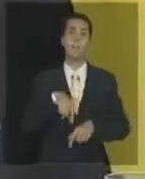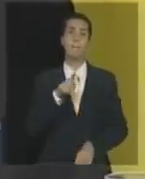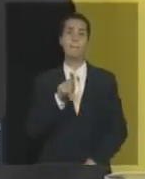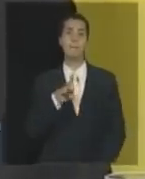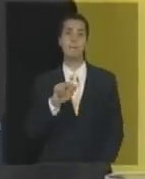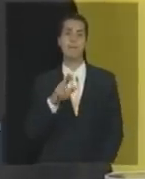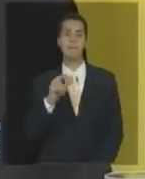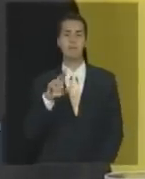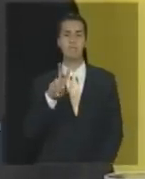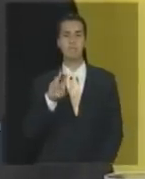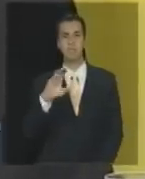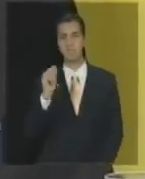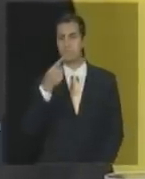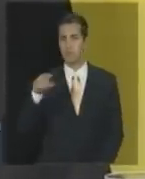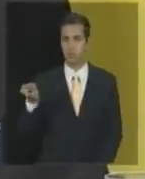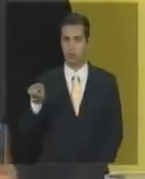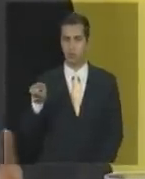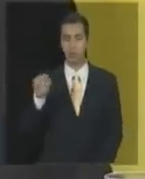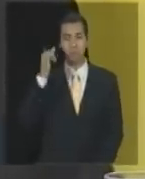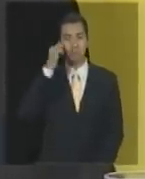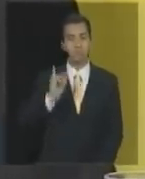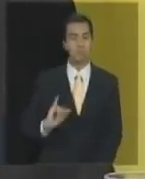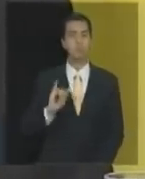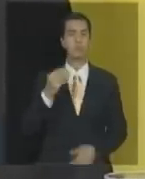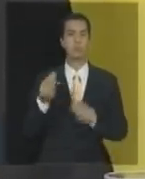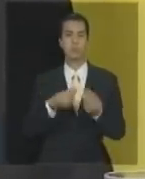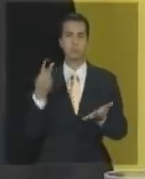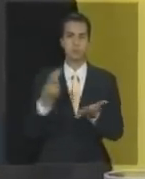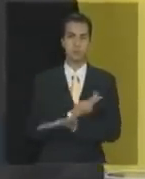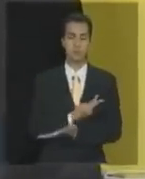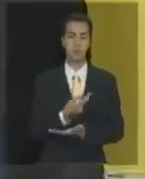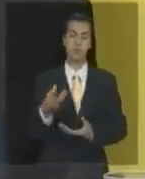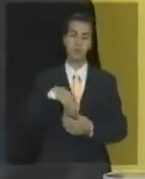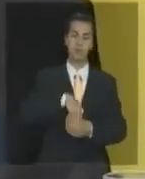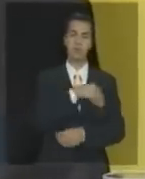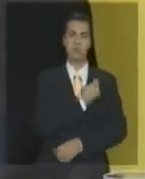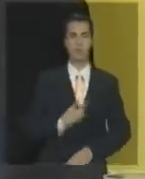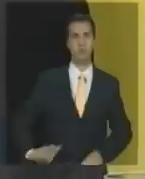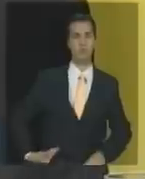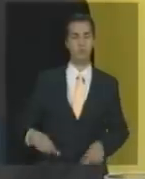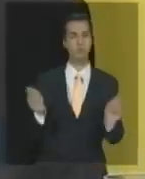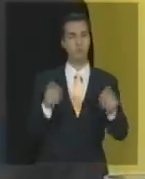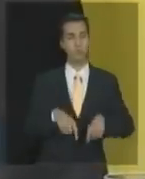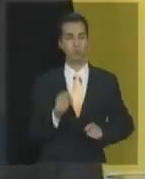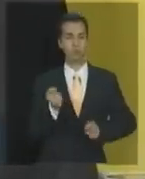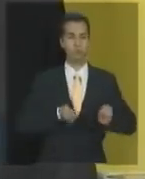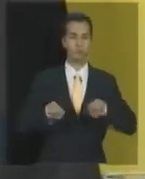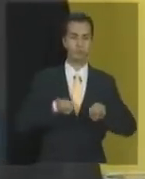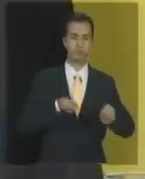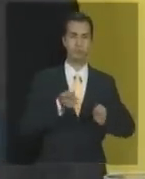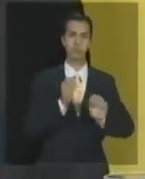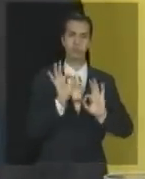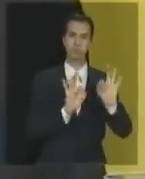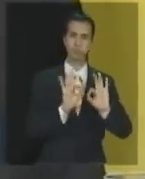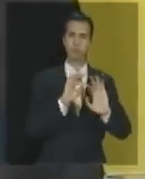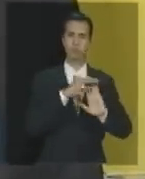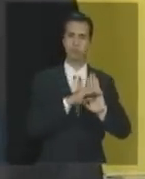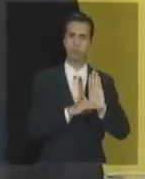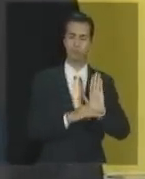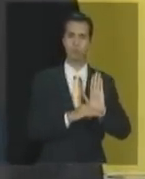medidas correcionais adotadas no governo, para suprir a